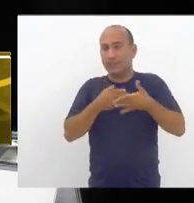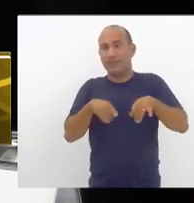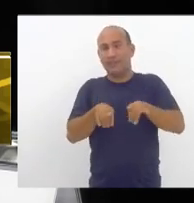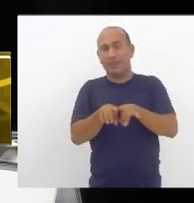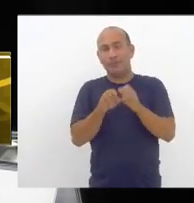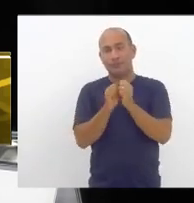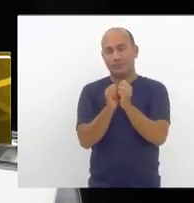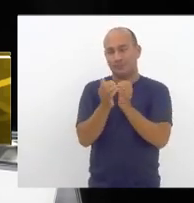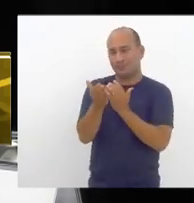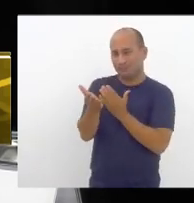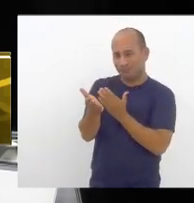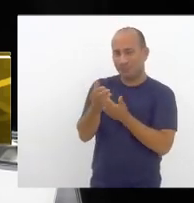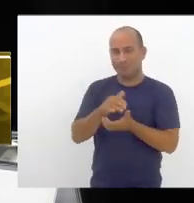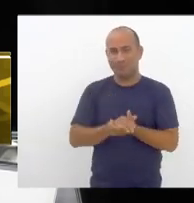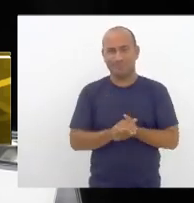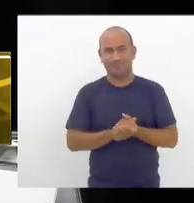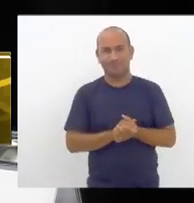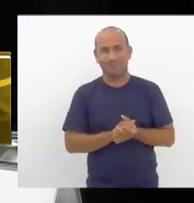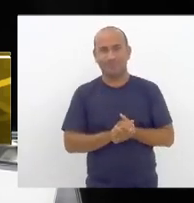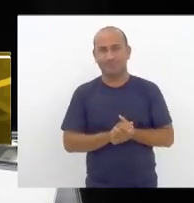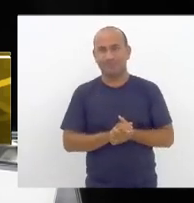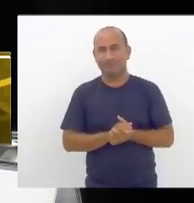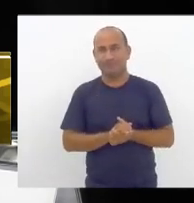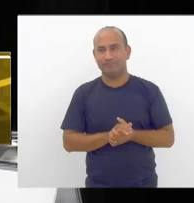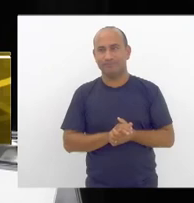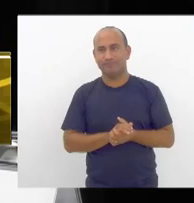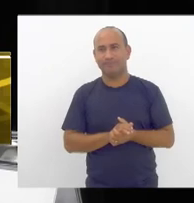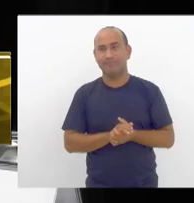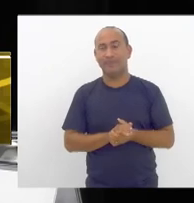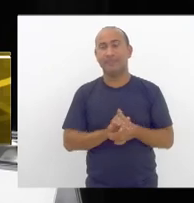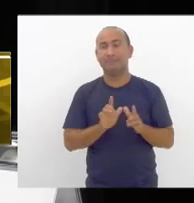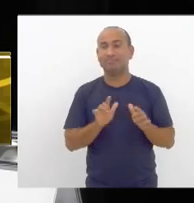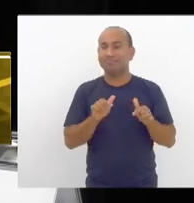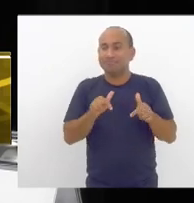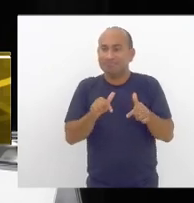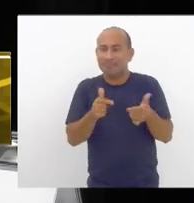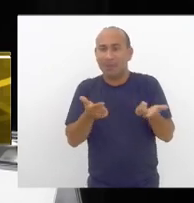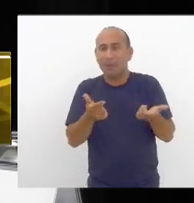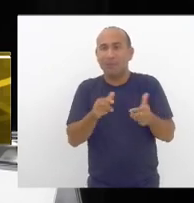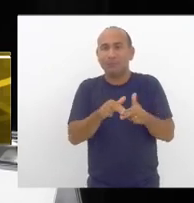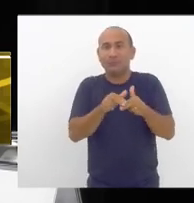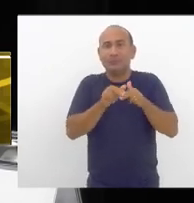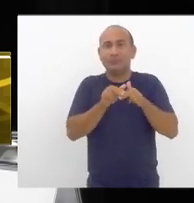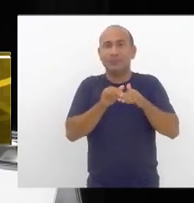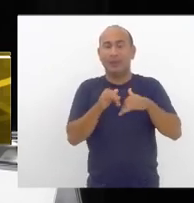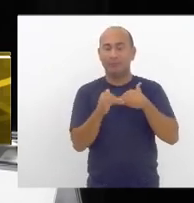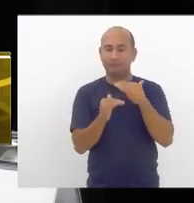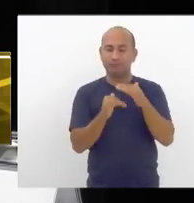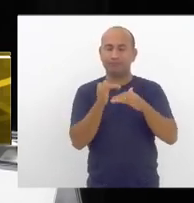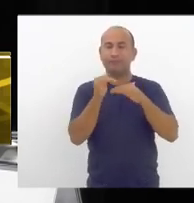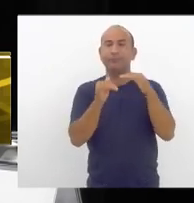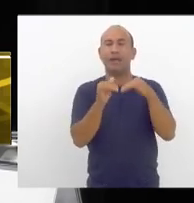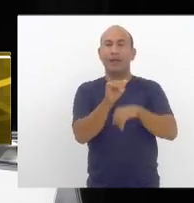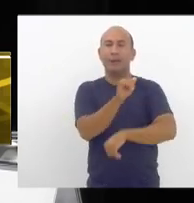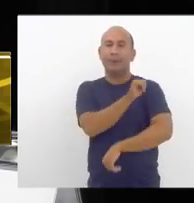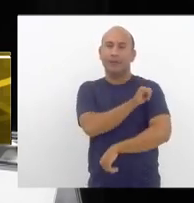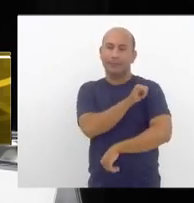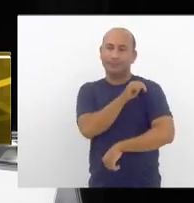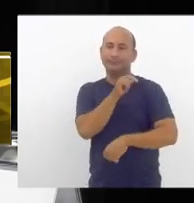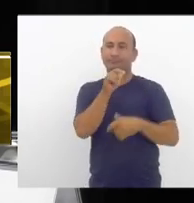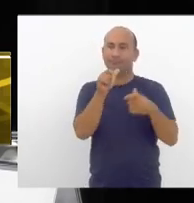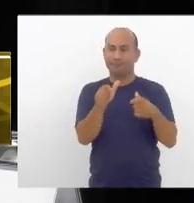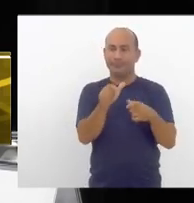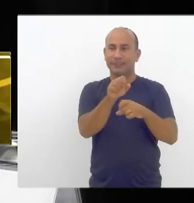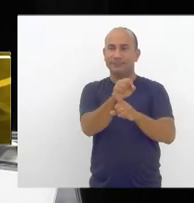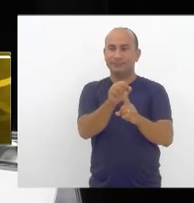ele essa tarefa de desenvolver o rio daqui desse lado da sociedade